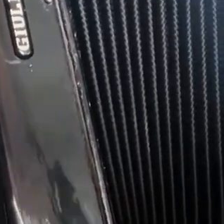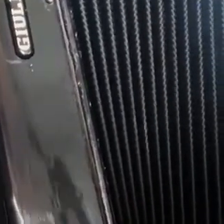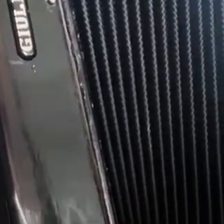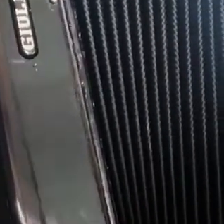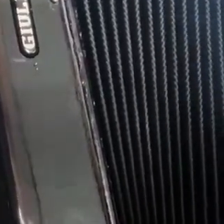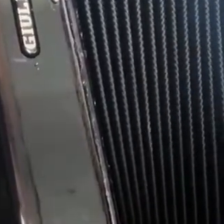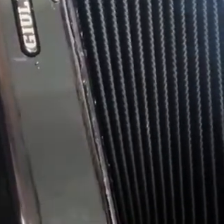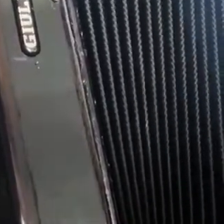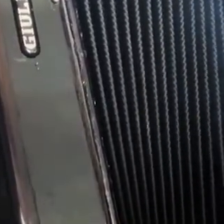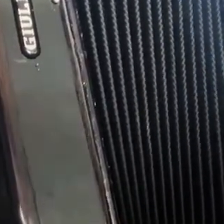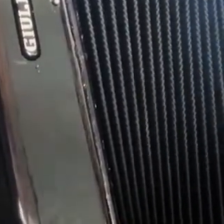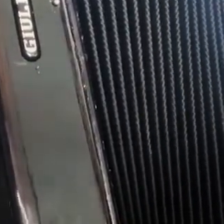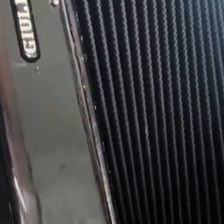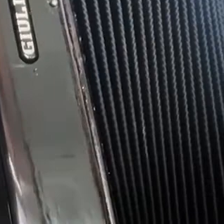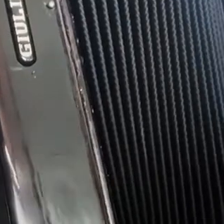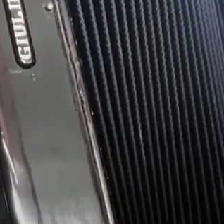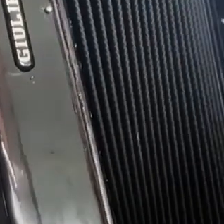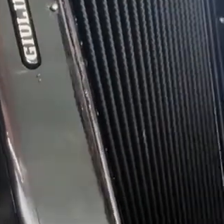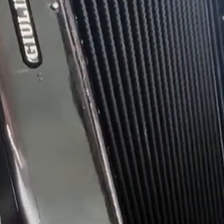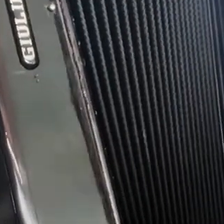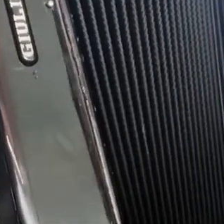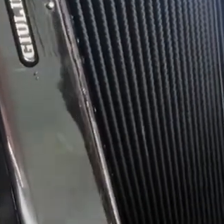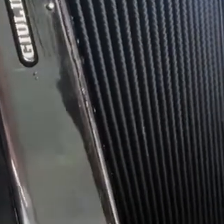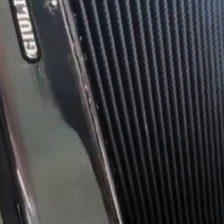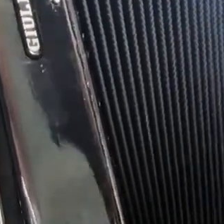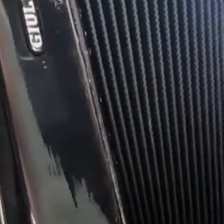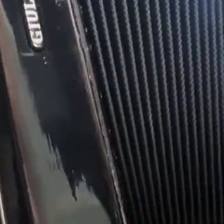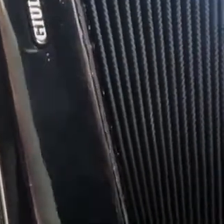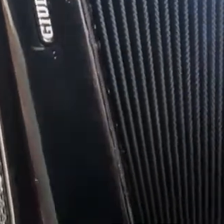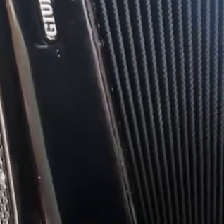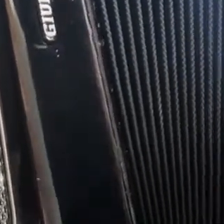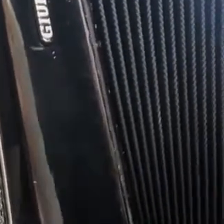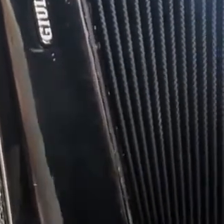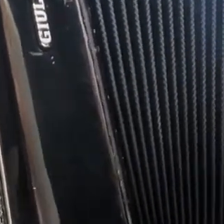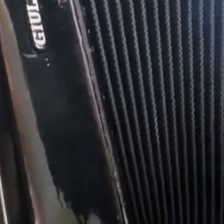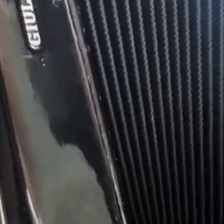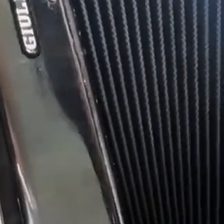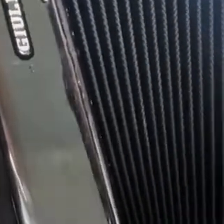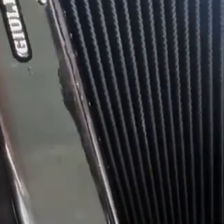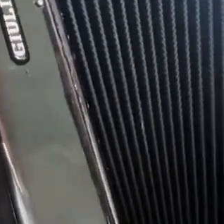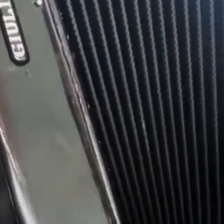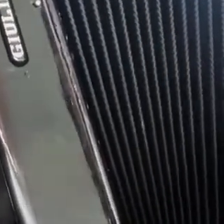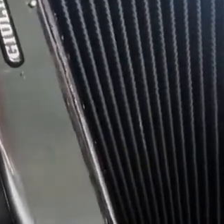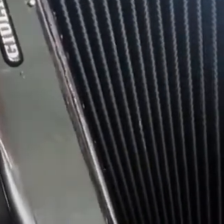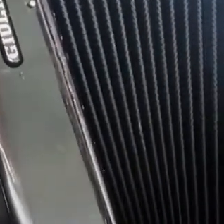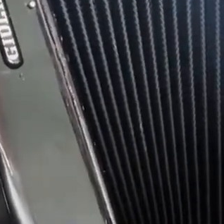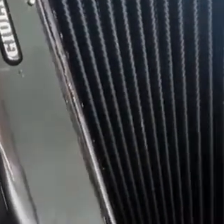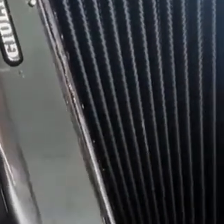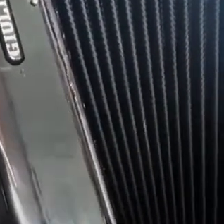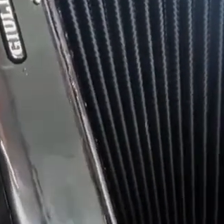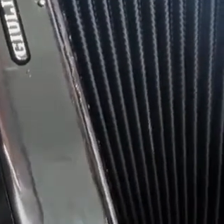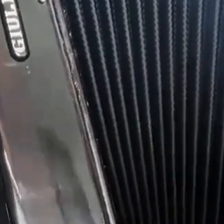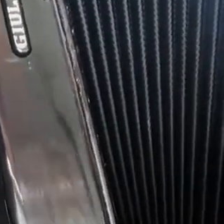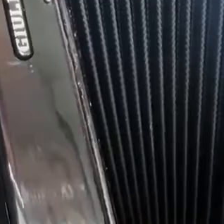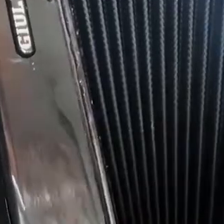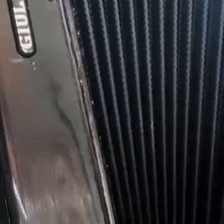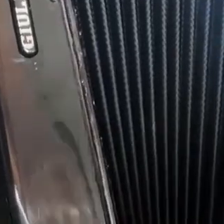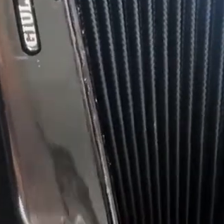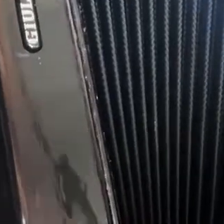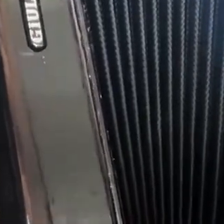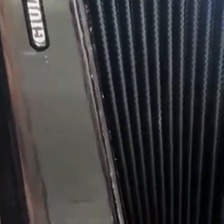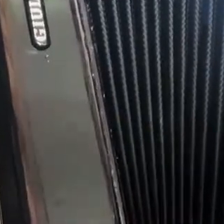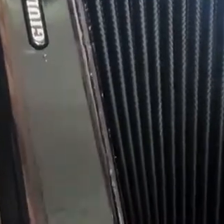for, eu quero ir com você. Não quero lhe perder, viver